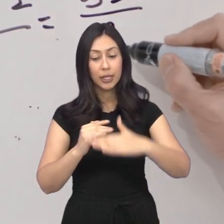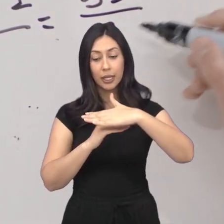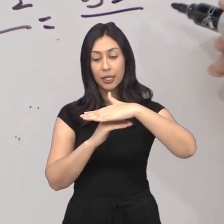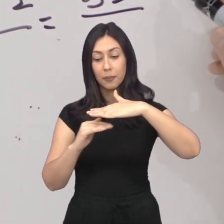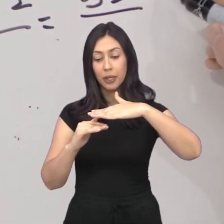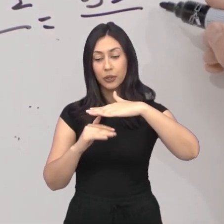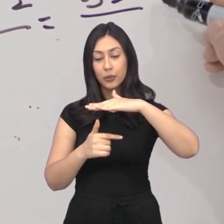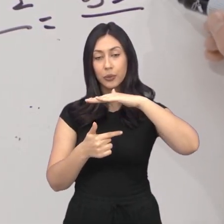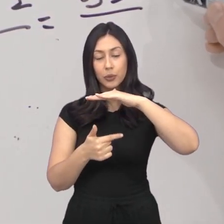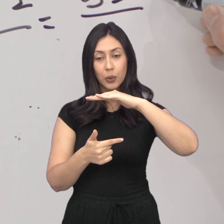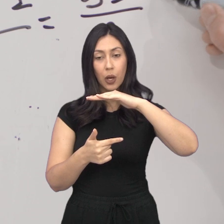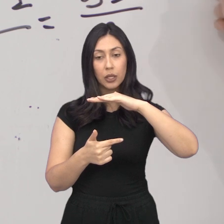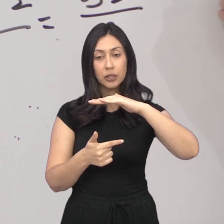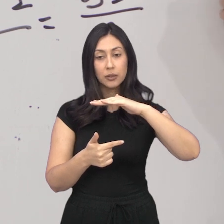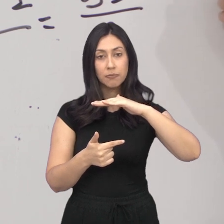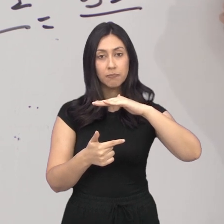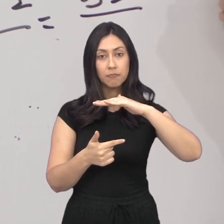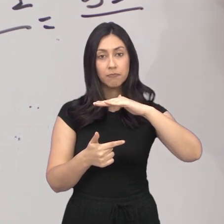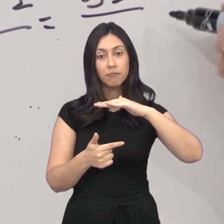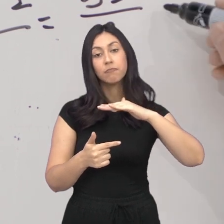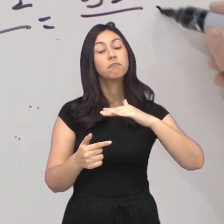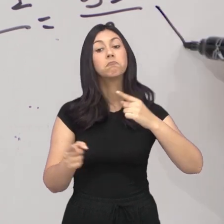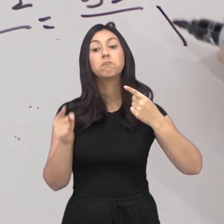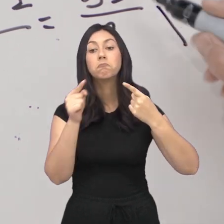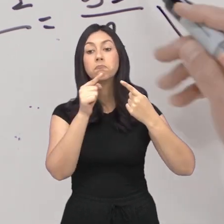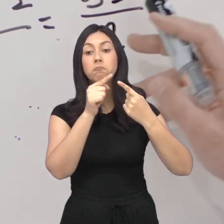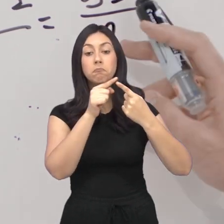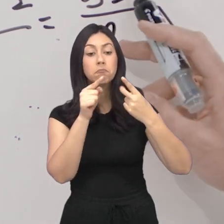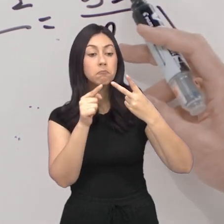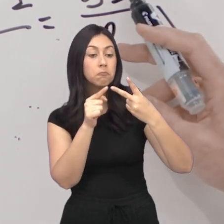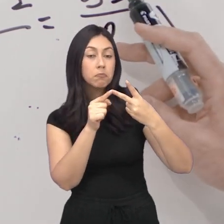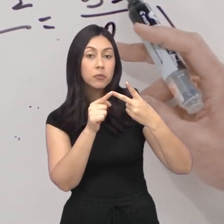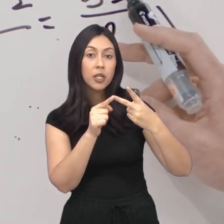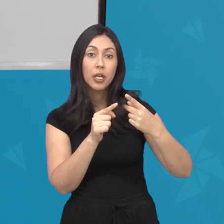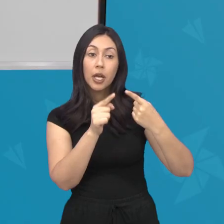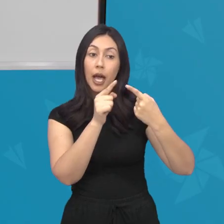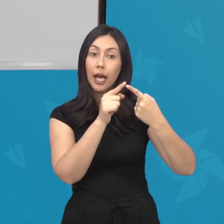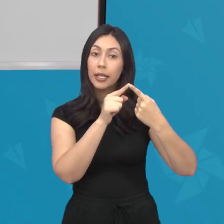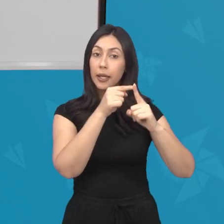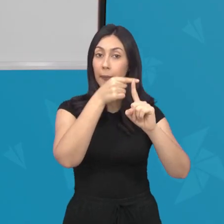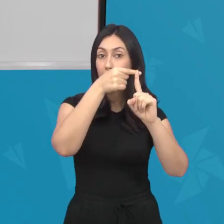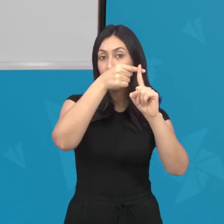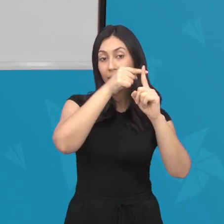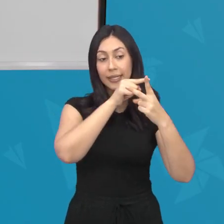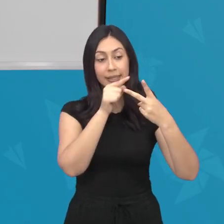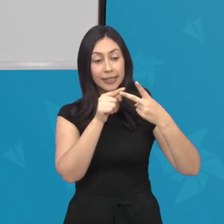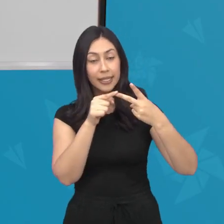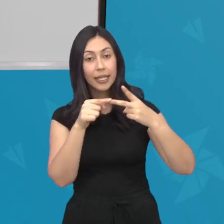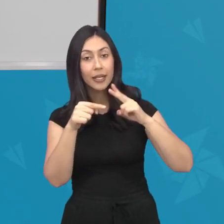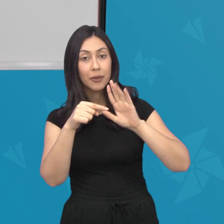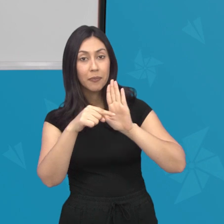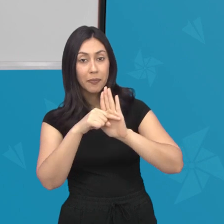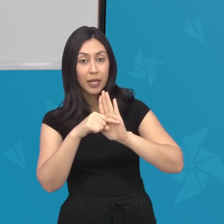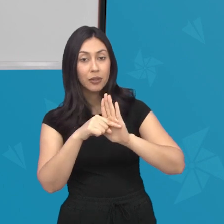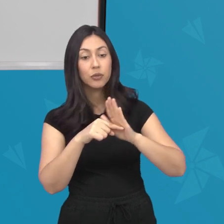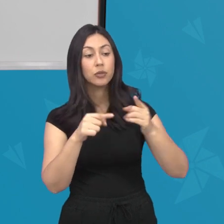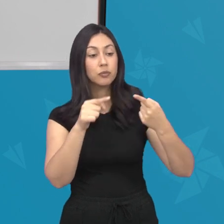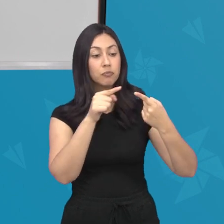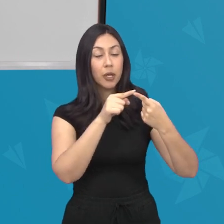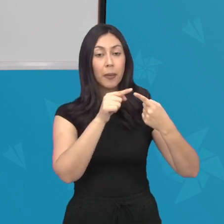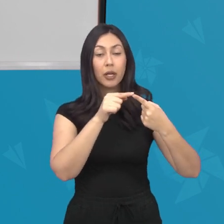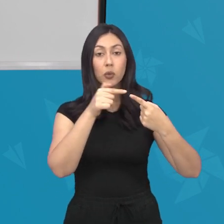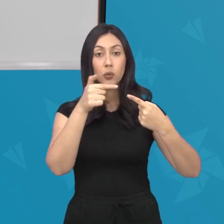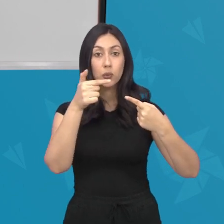2. Isso aqui, ó, se a gente usar o sinal de mais, isso aqui vai ser 3 mais 1, dividido por 2,